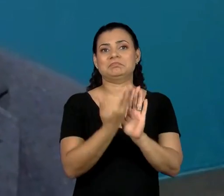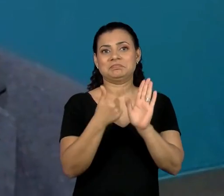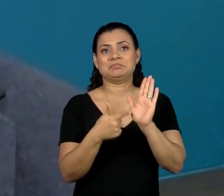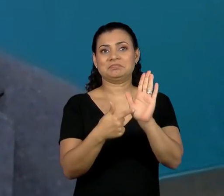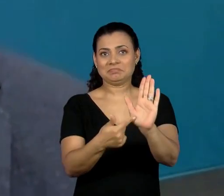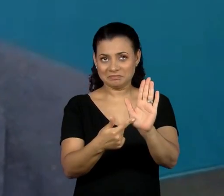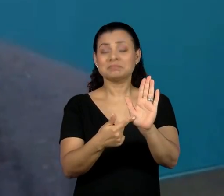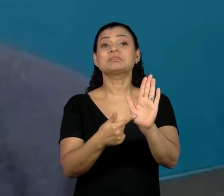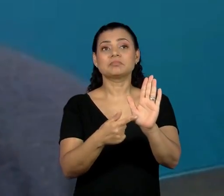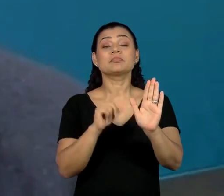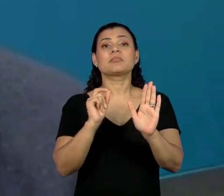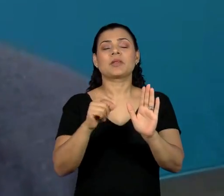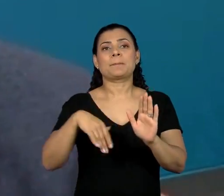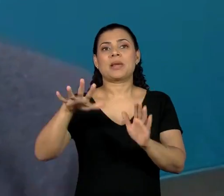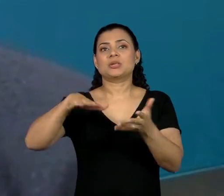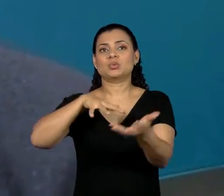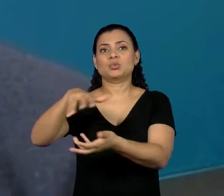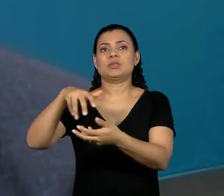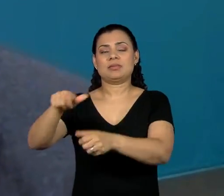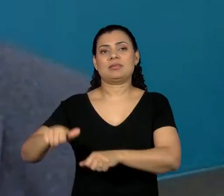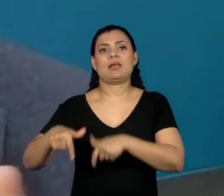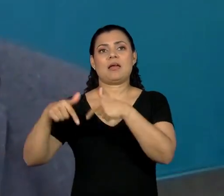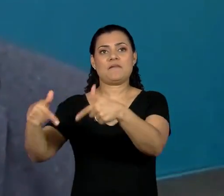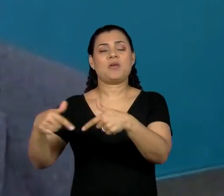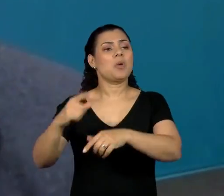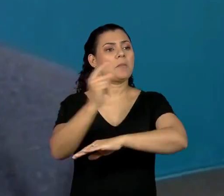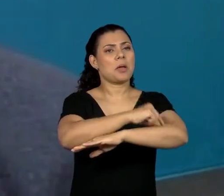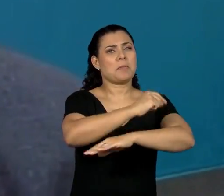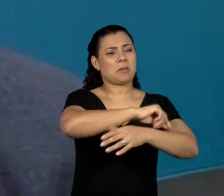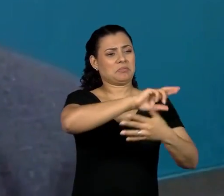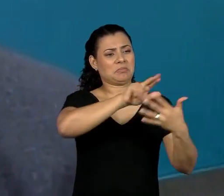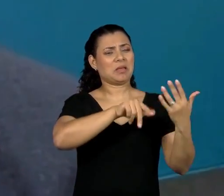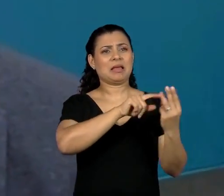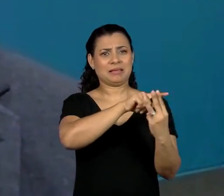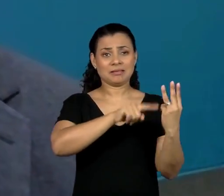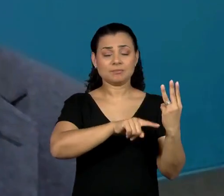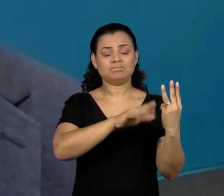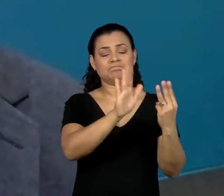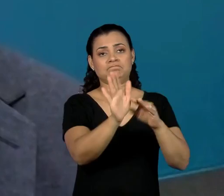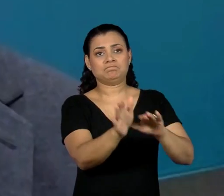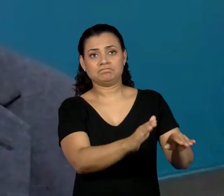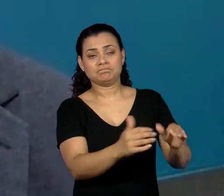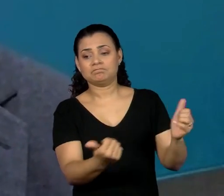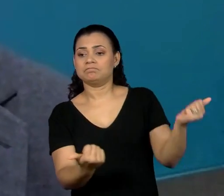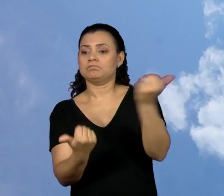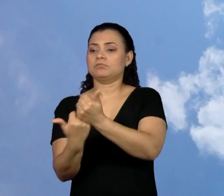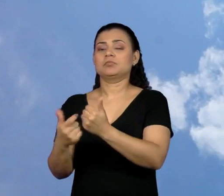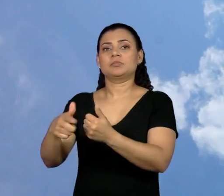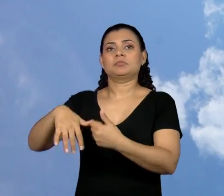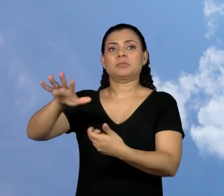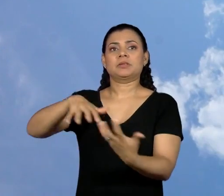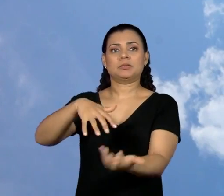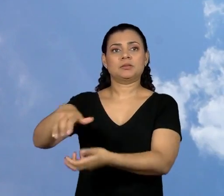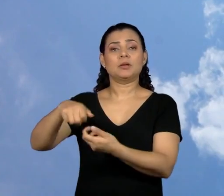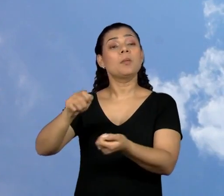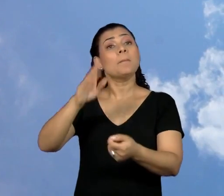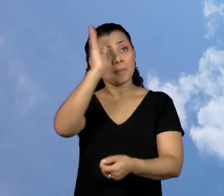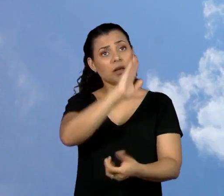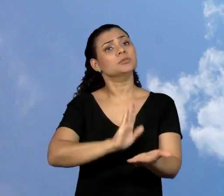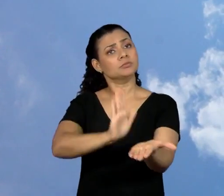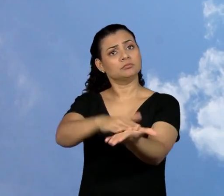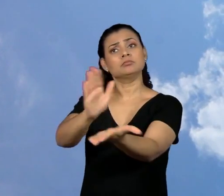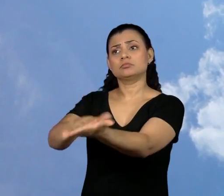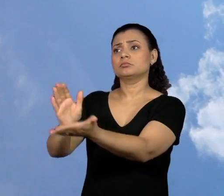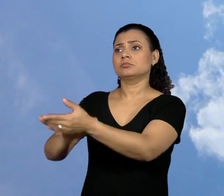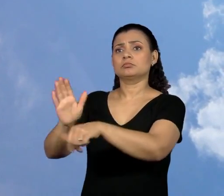de energia suja por energia limpa fosse aprovado, e o Brasil vai cobrar bastante os países para que eles